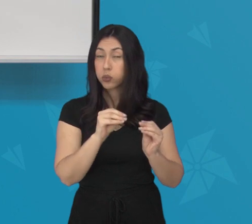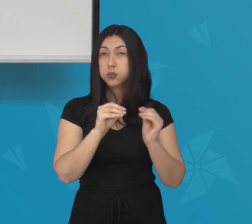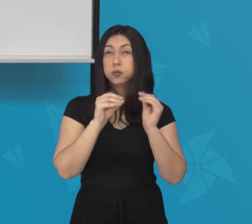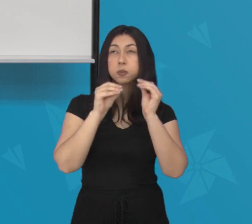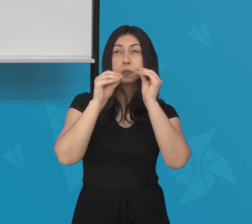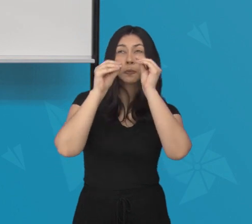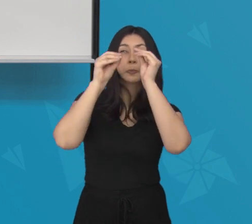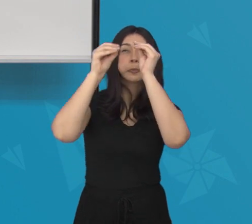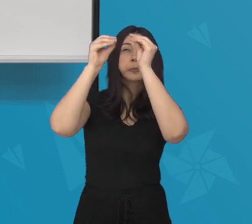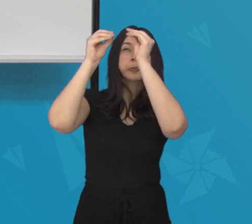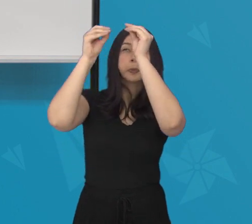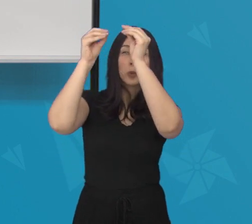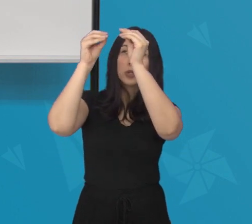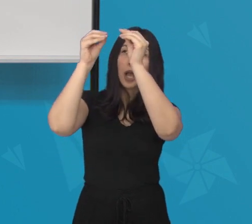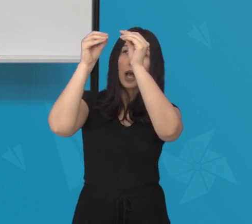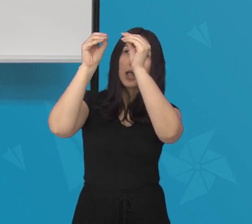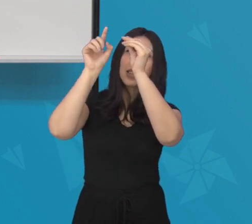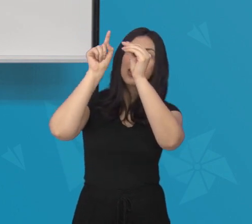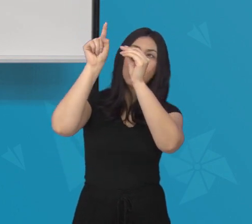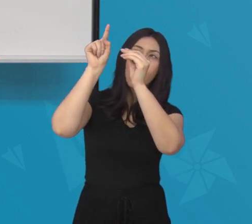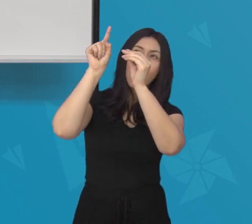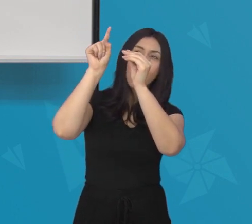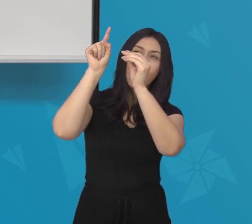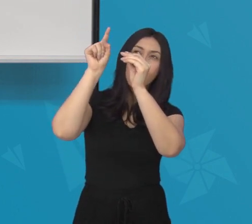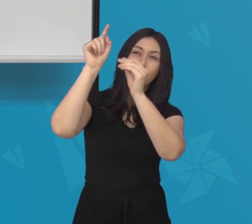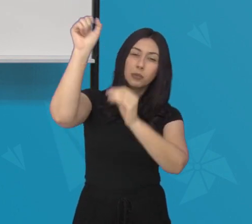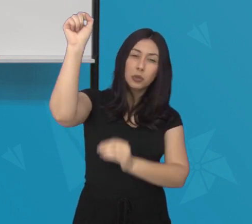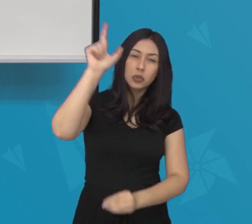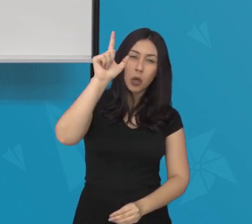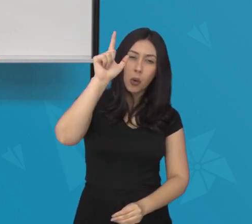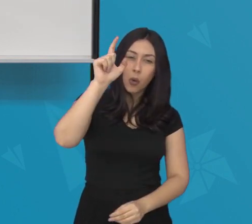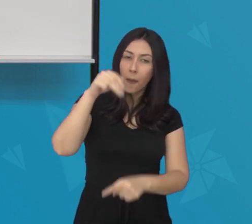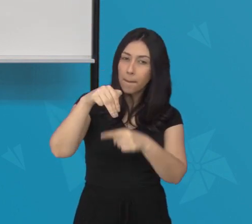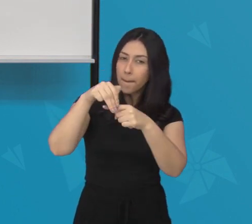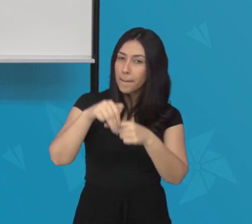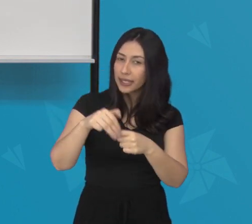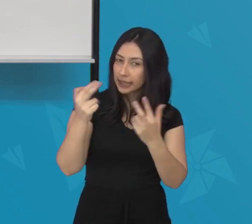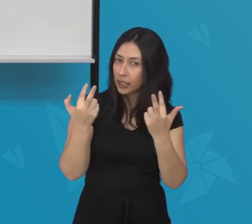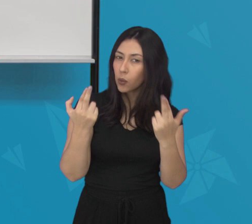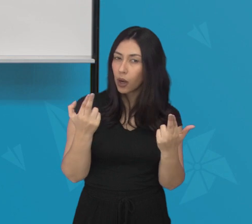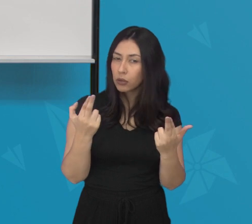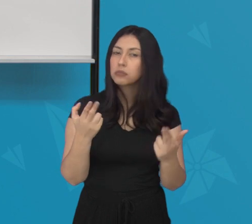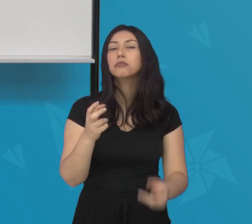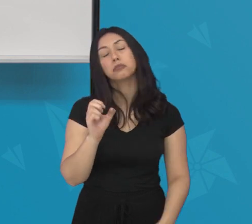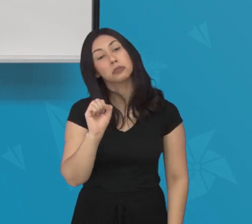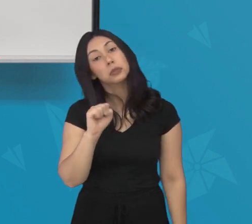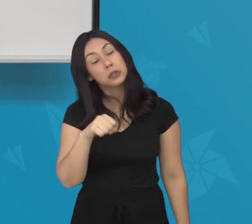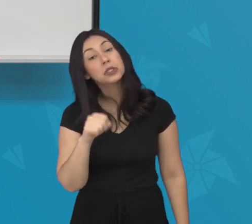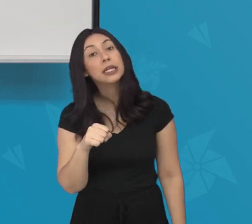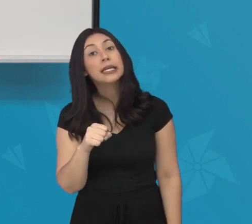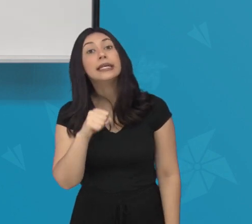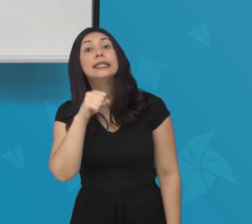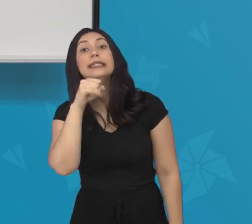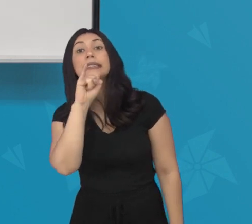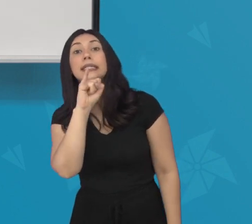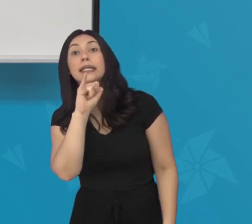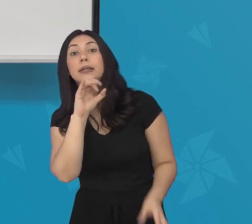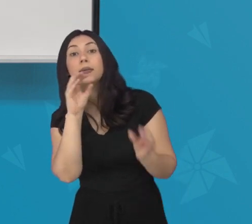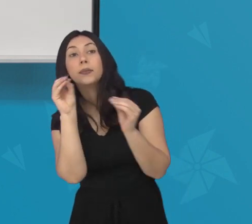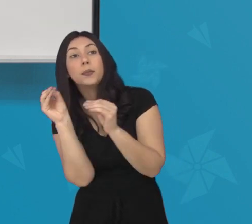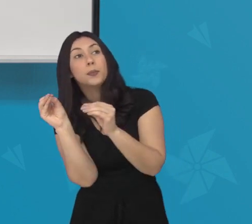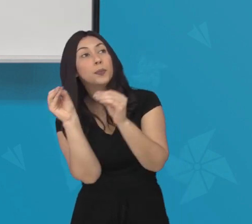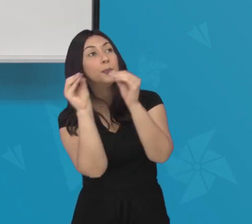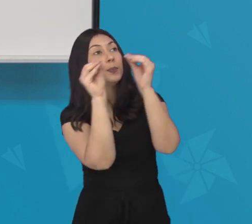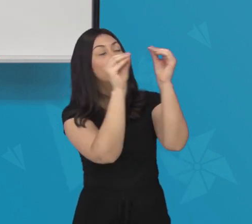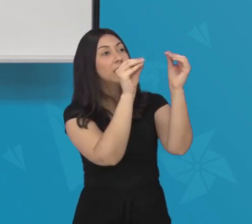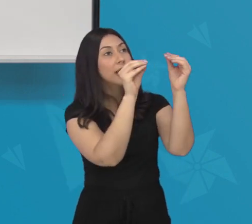solar, para um local sem gravidade, ele continua tendo 5 quilos? Continua tendo 5 quilos. Se eu levar para a órbita lunar, onde a gravidade é